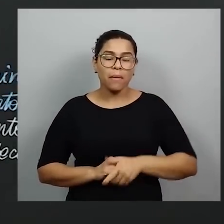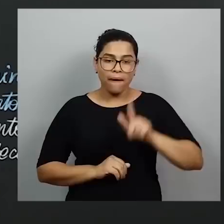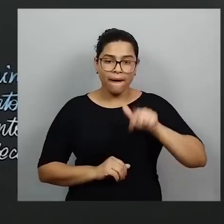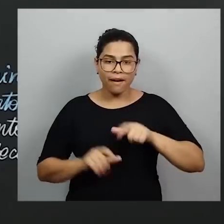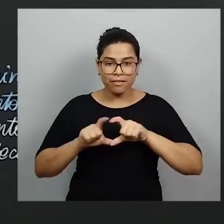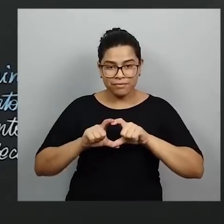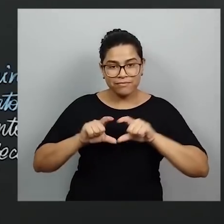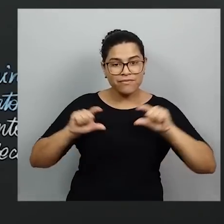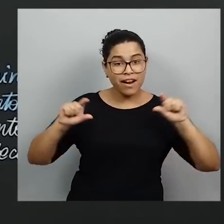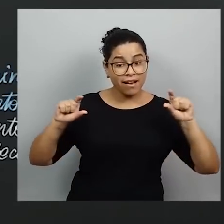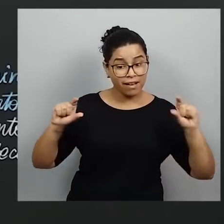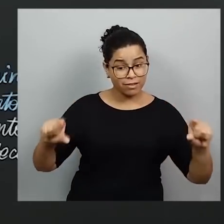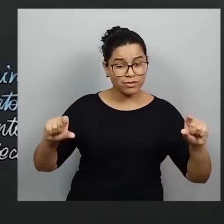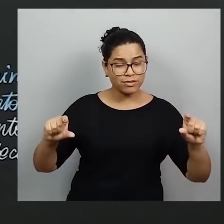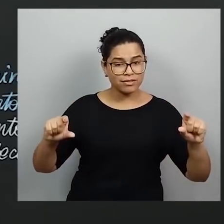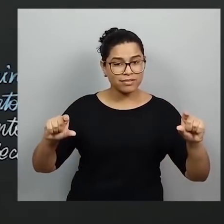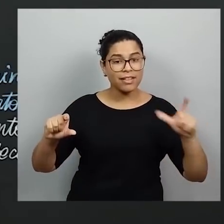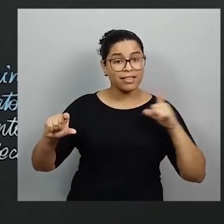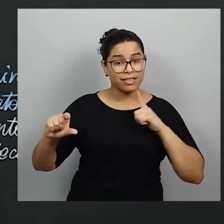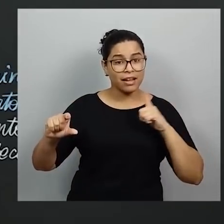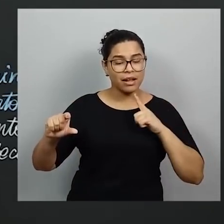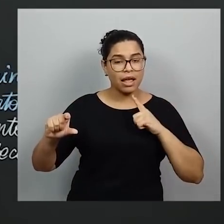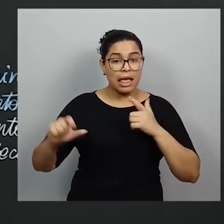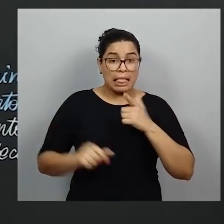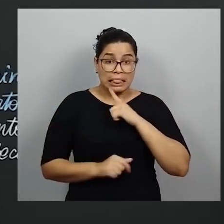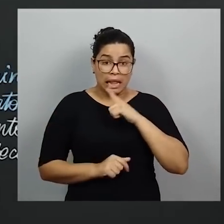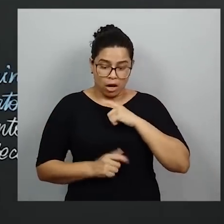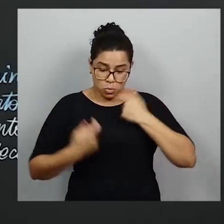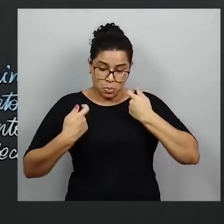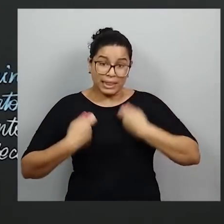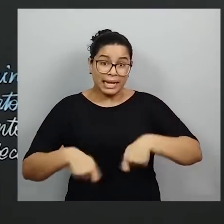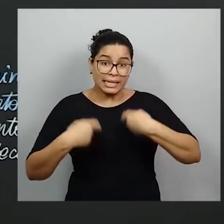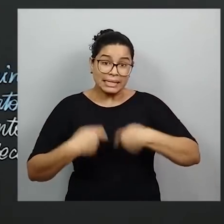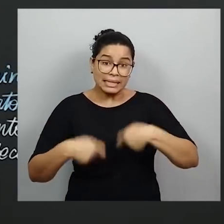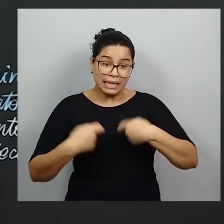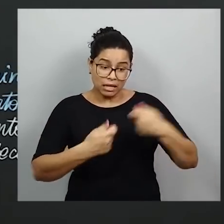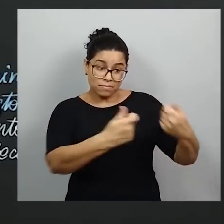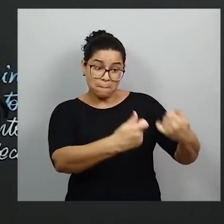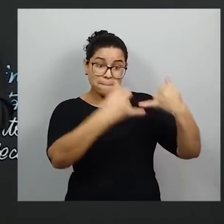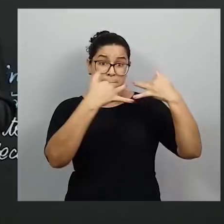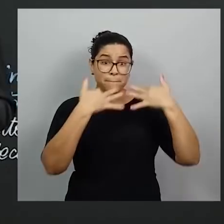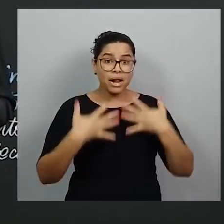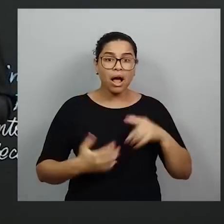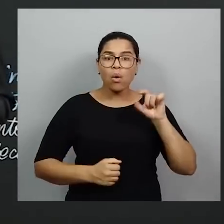é uma oração complexa, é um período composto. Tenho necessidade de que você me